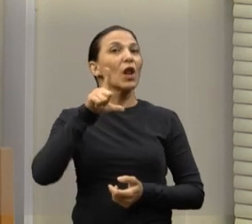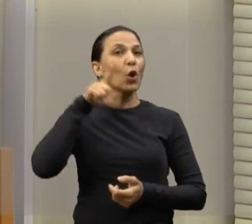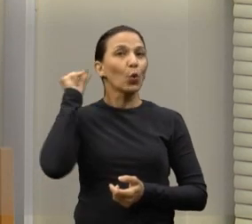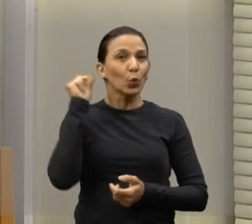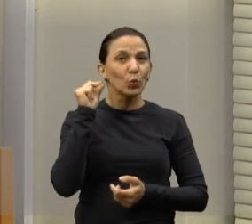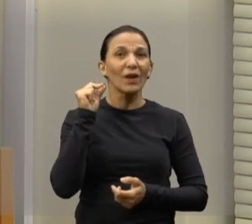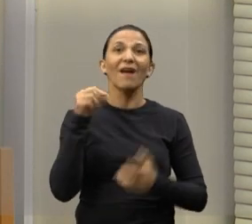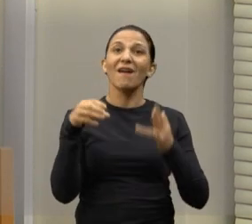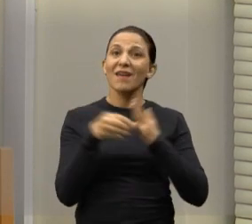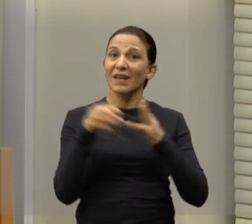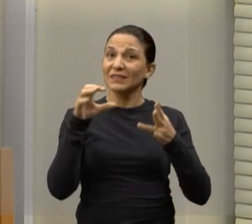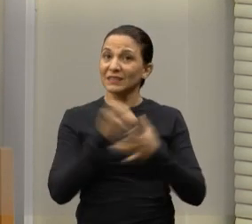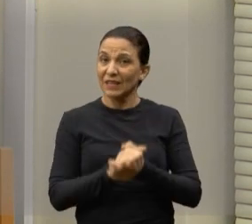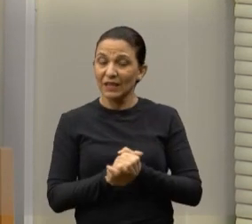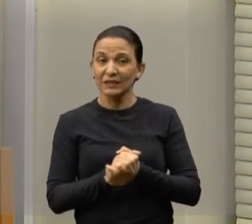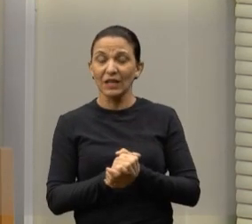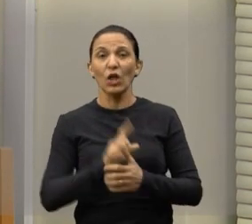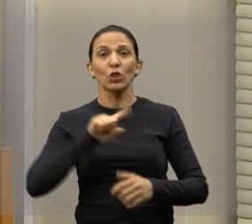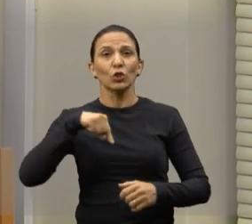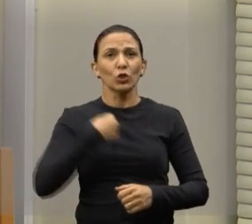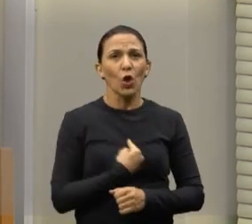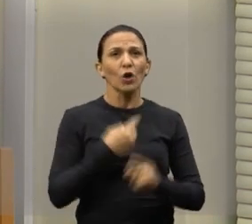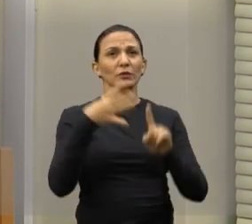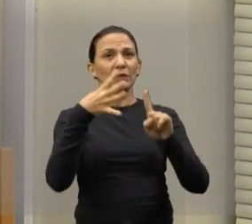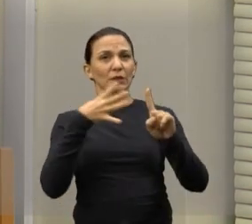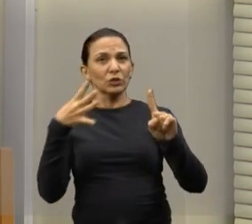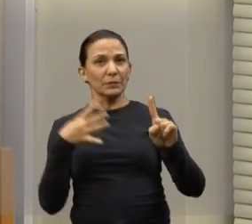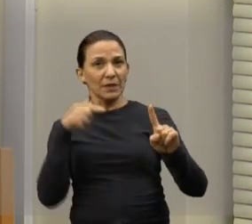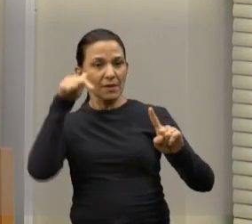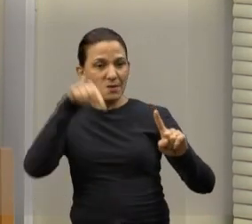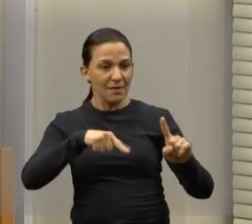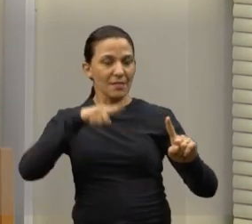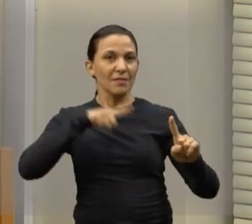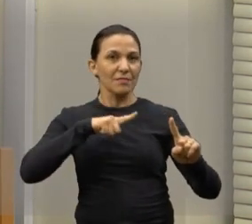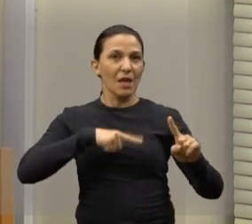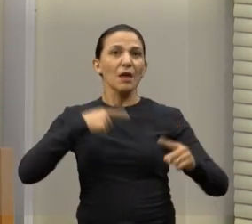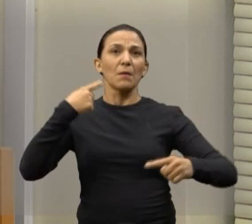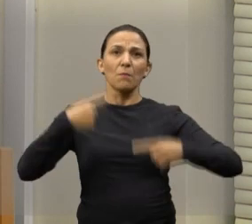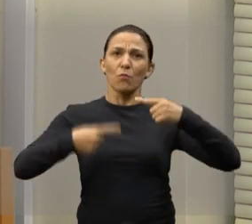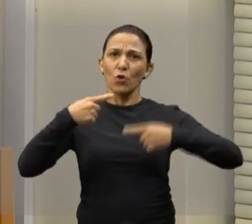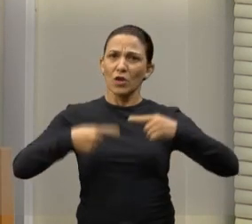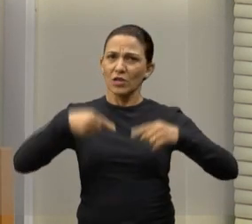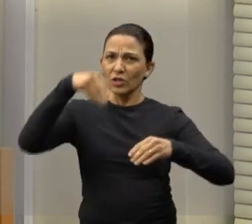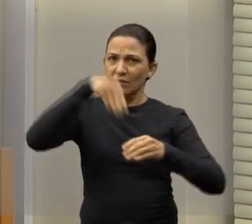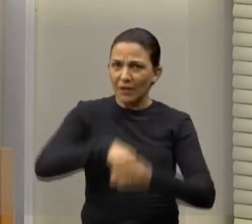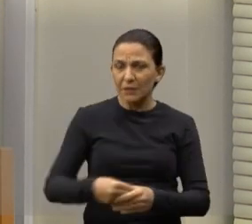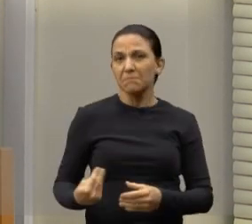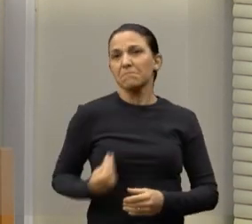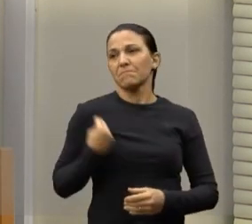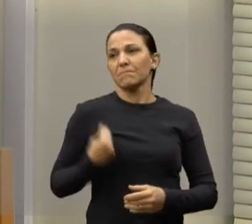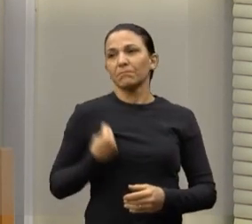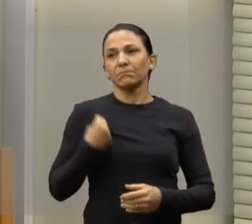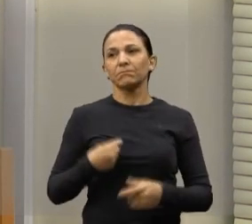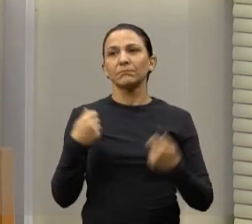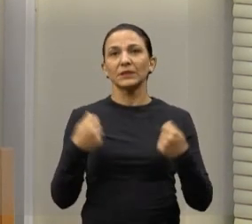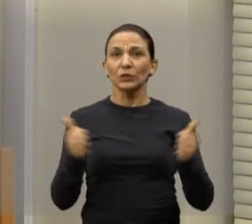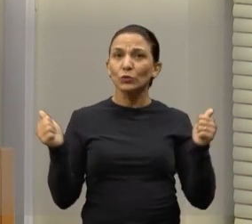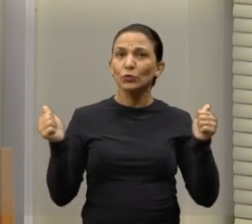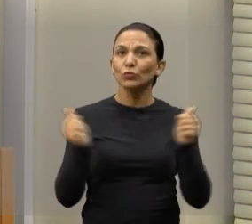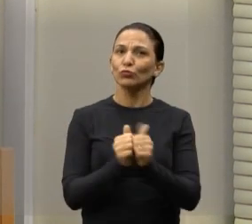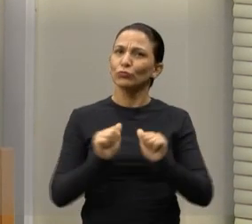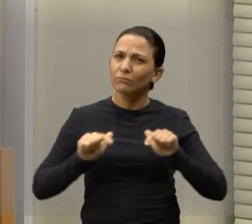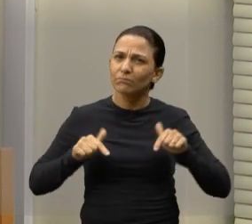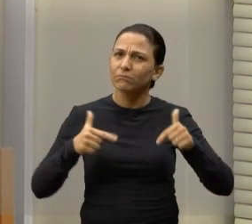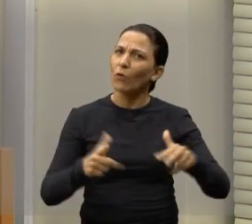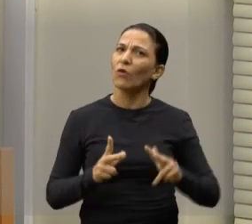nós que somos pessoas lgbts que ocupamos esse Parlamento Inclusive ocupamos a política brasileira é algo que a gente tem que se juntar essa